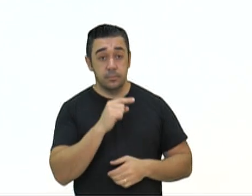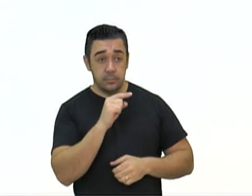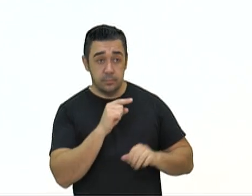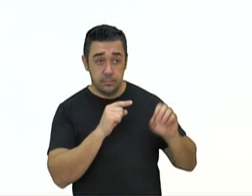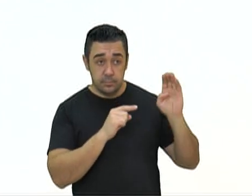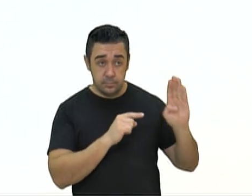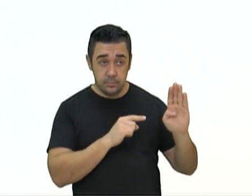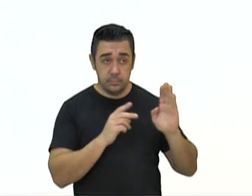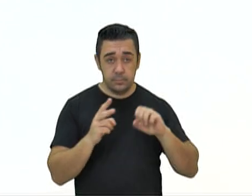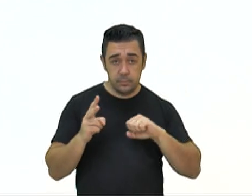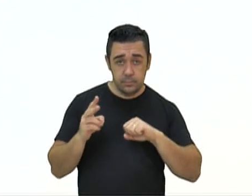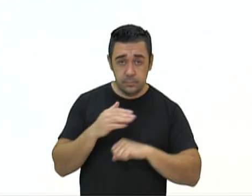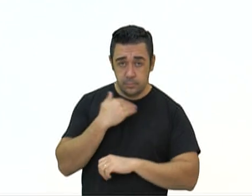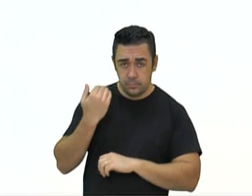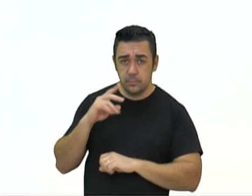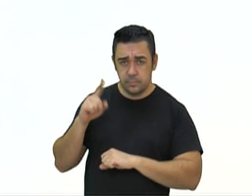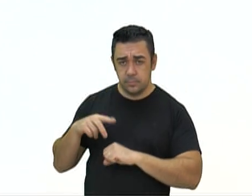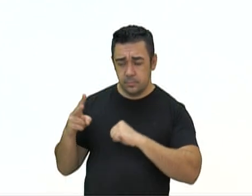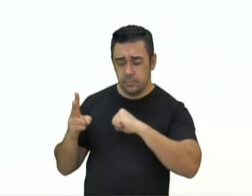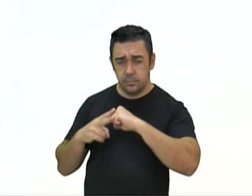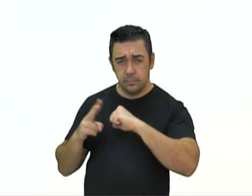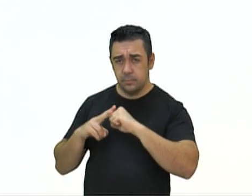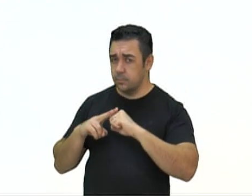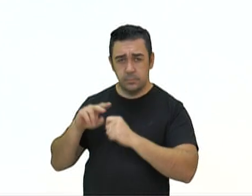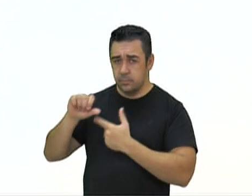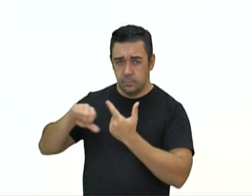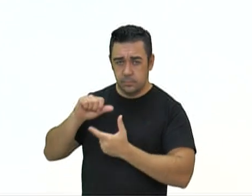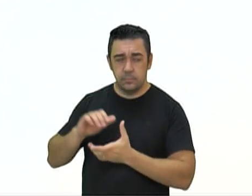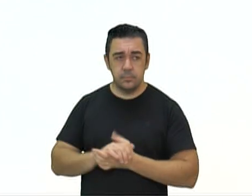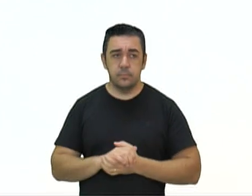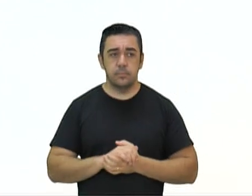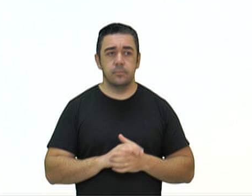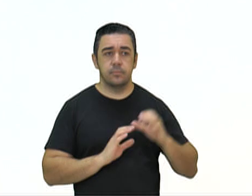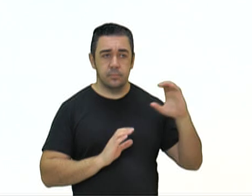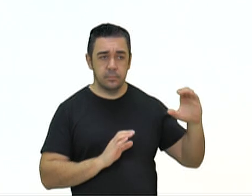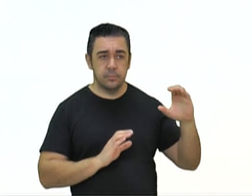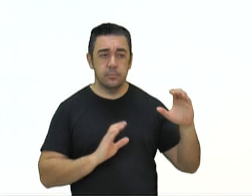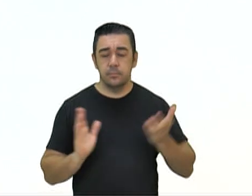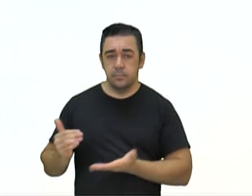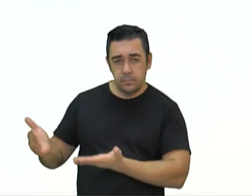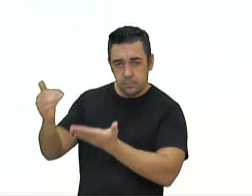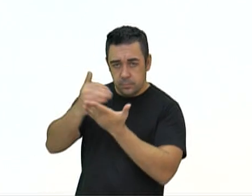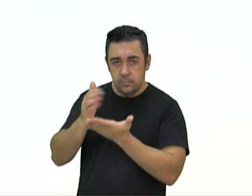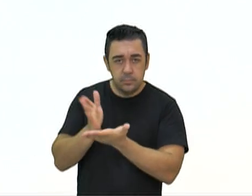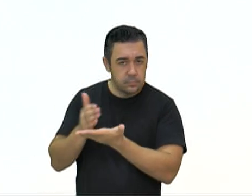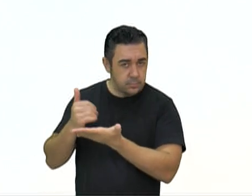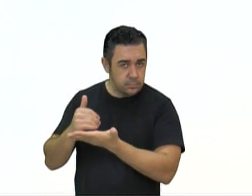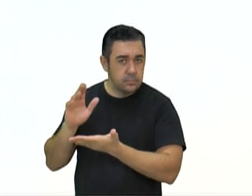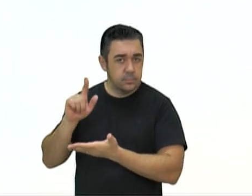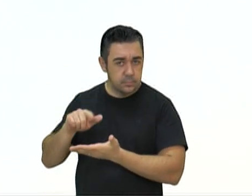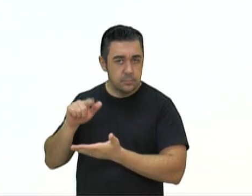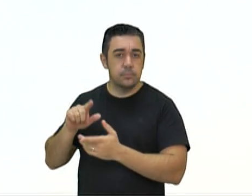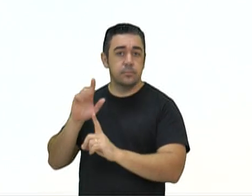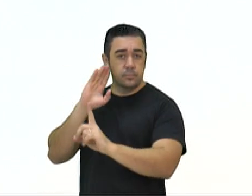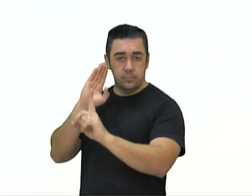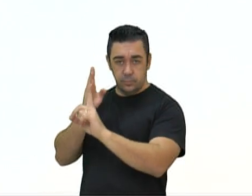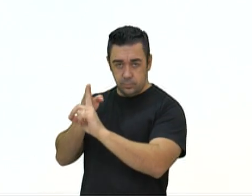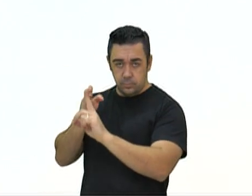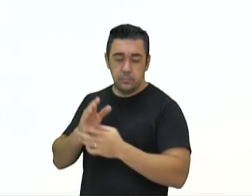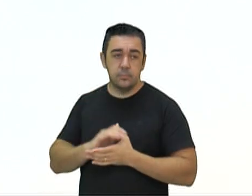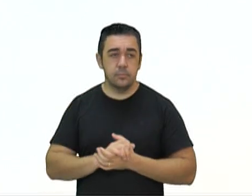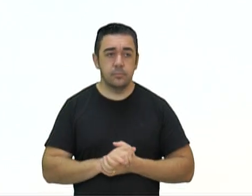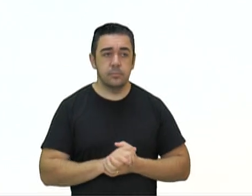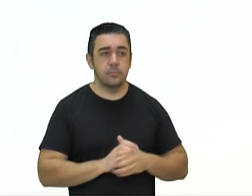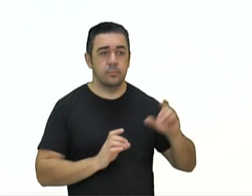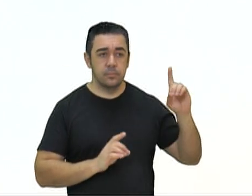é verbo intransitivo. Letra C. Reunir e dividir, nesse caso, são verbos transitivos diretos.